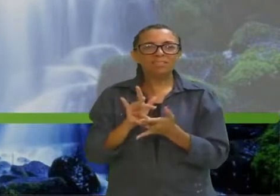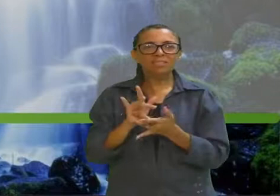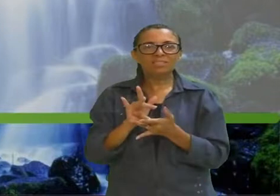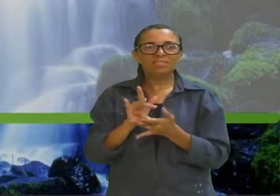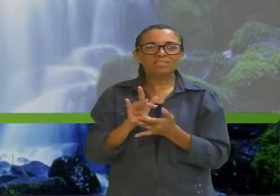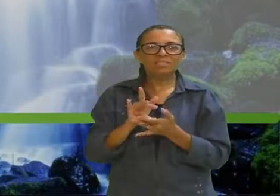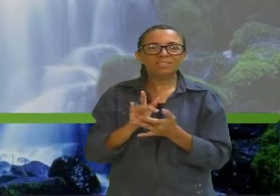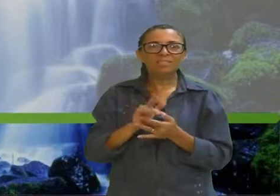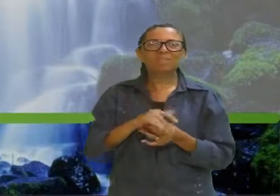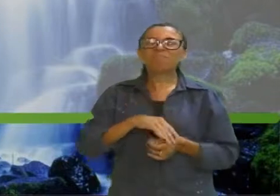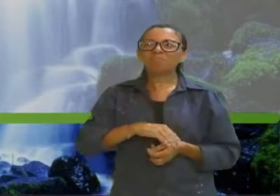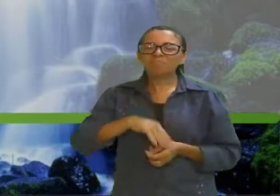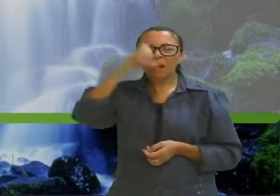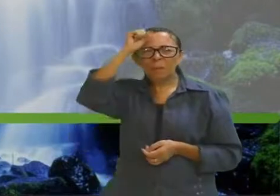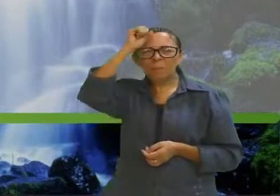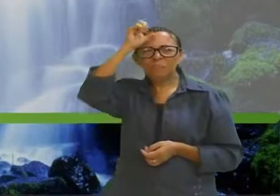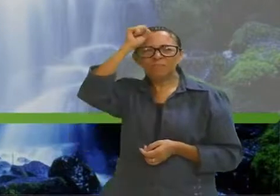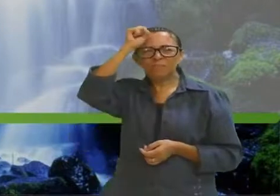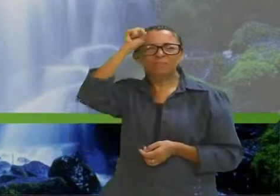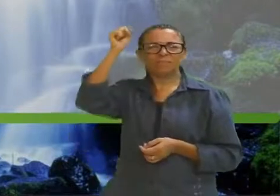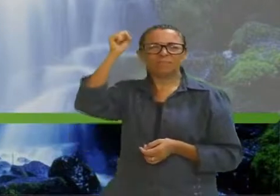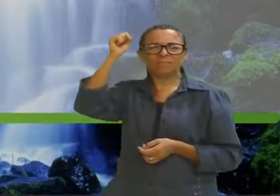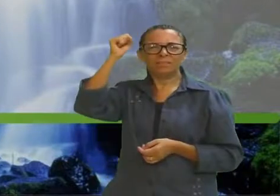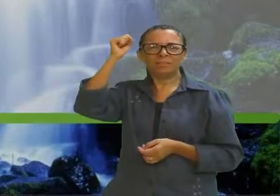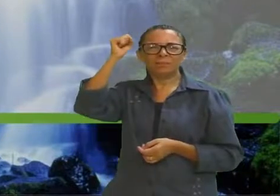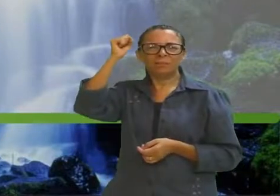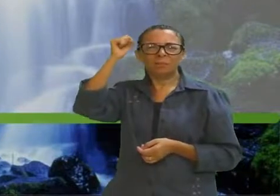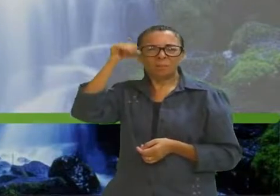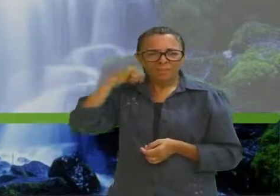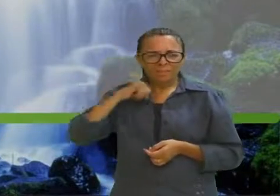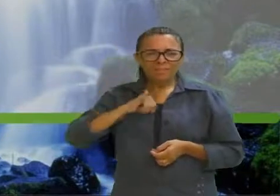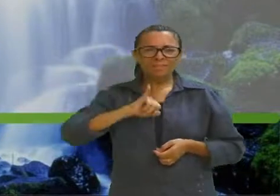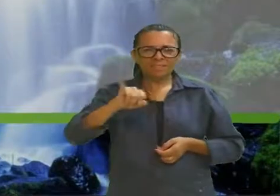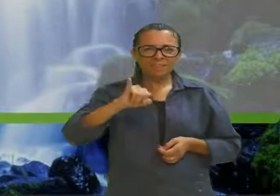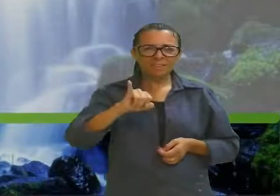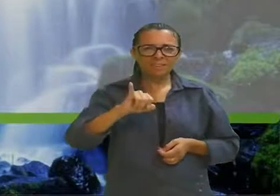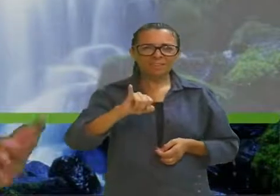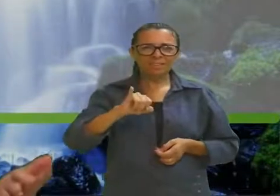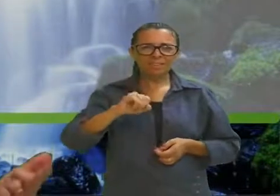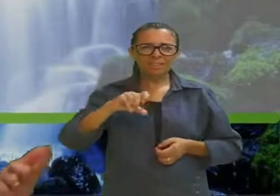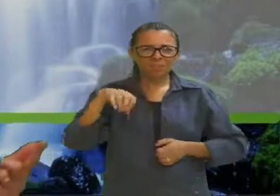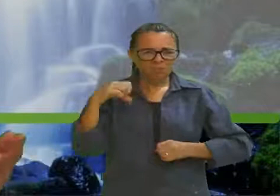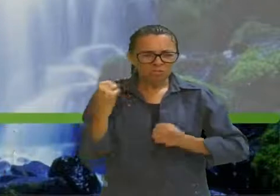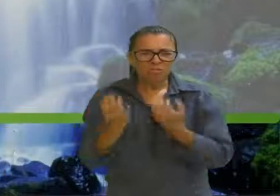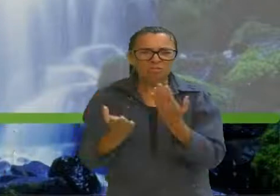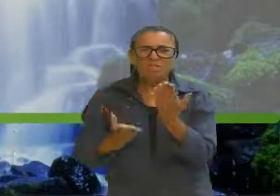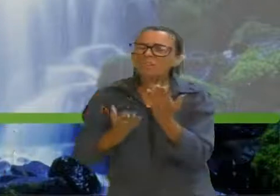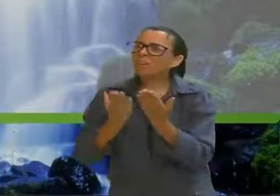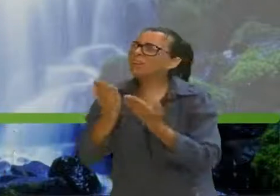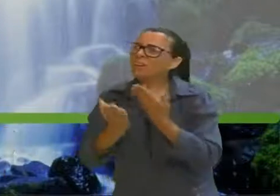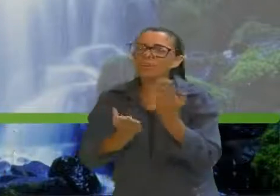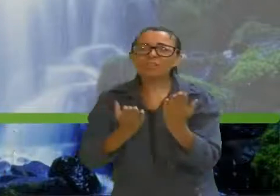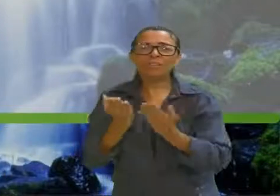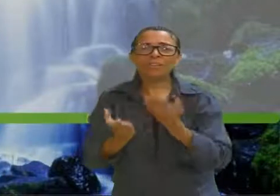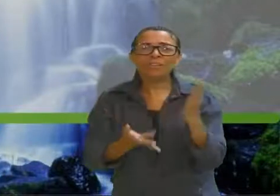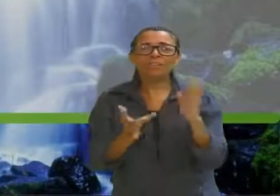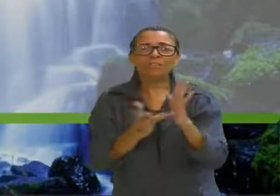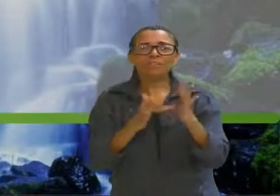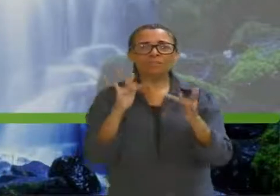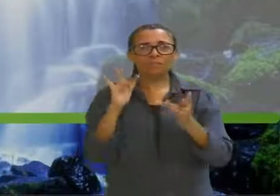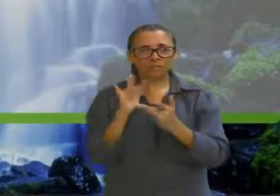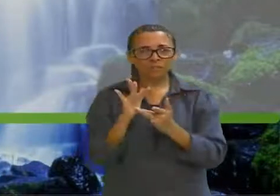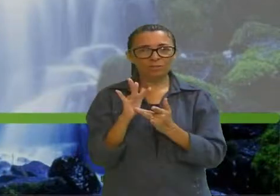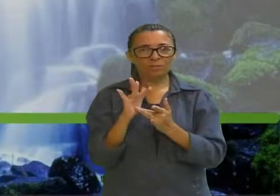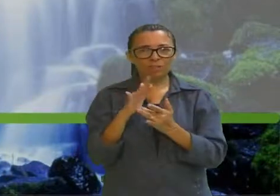de vivência, não era uma fé do fazer, não é uma fé do dizer que faz. Vou repetir. É